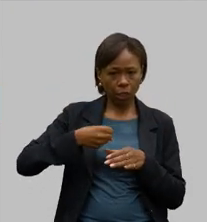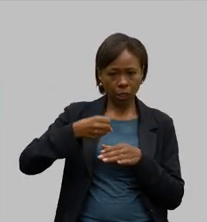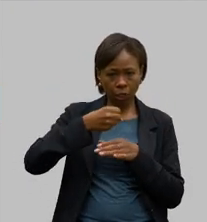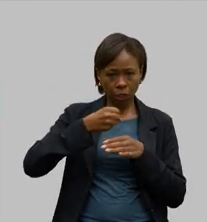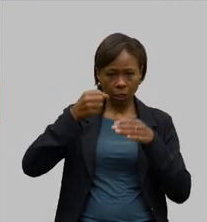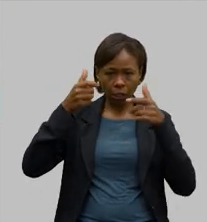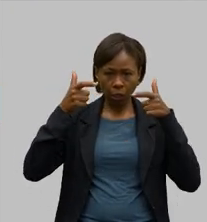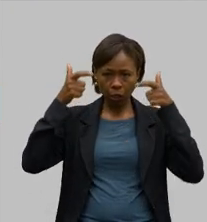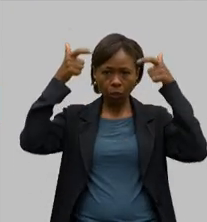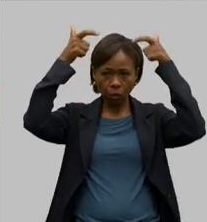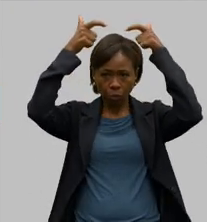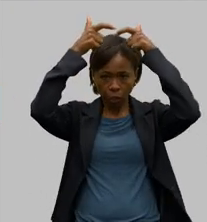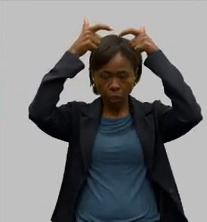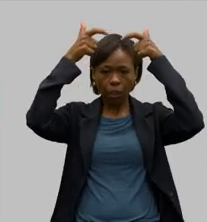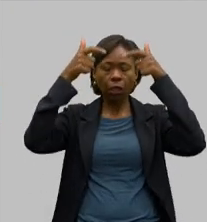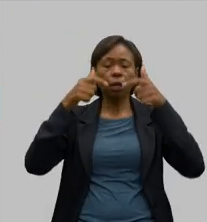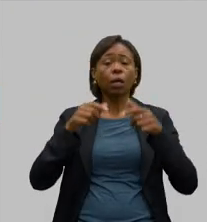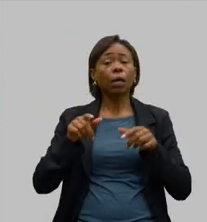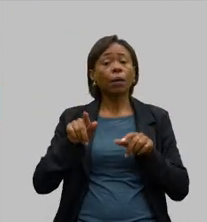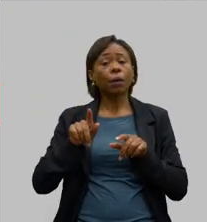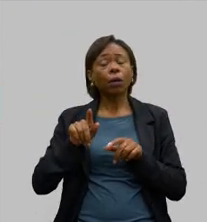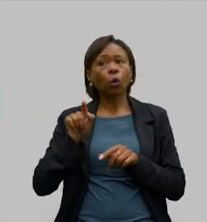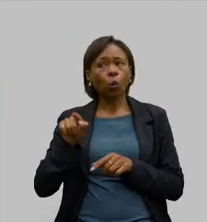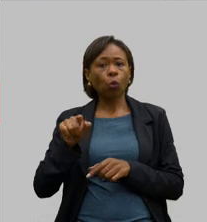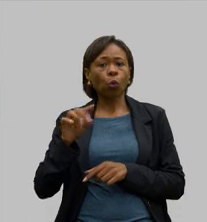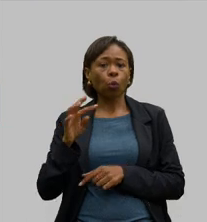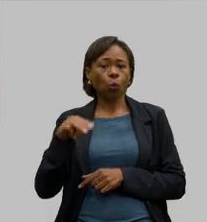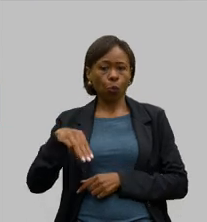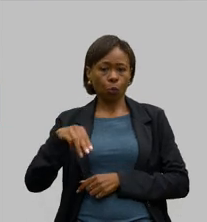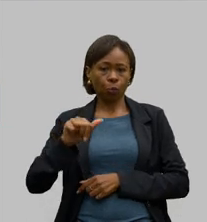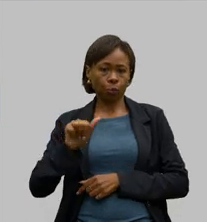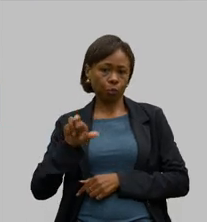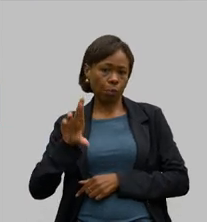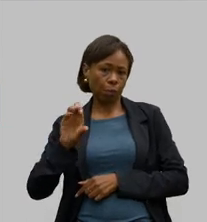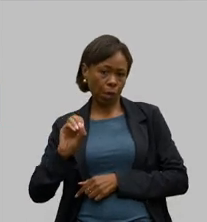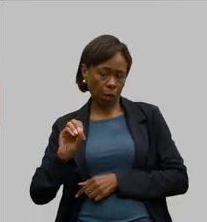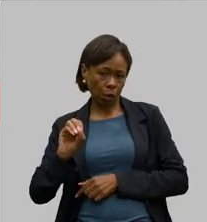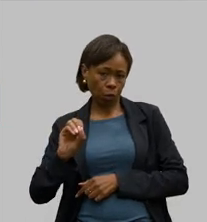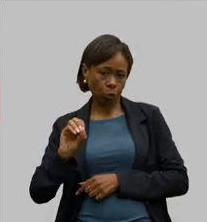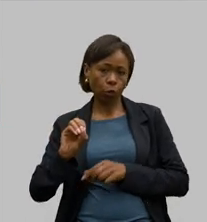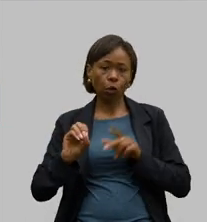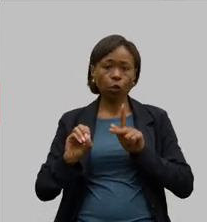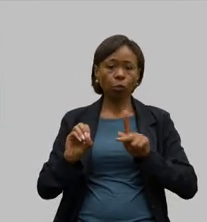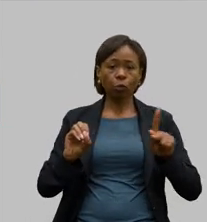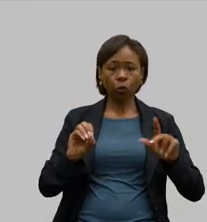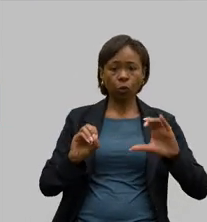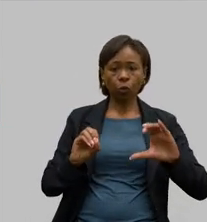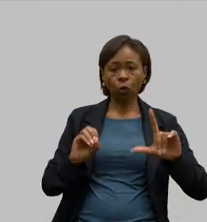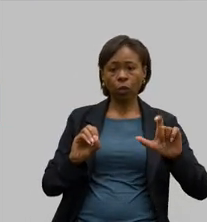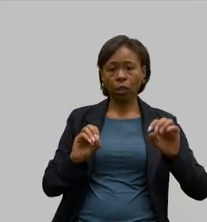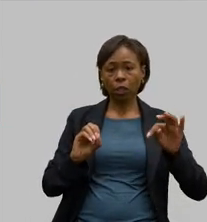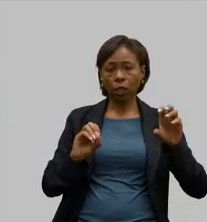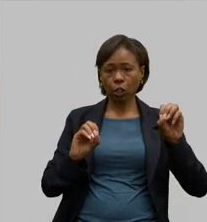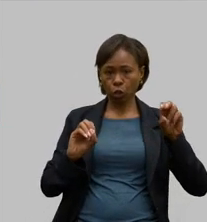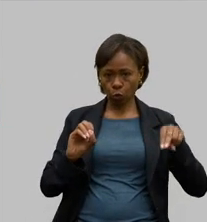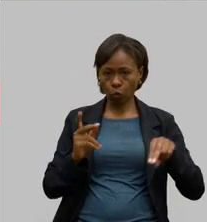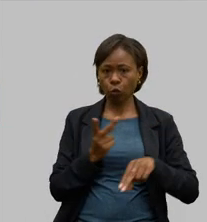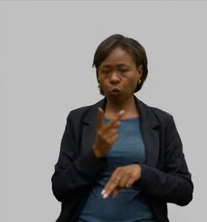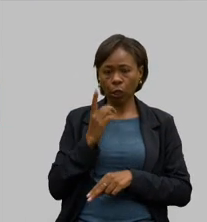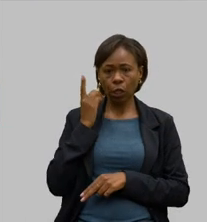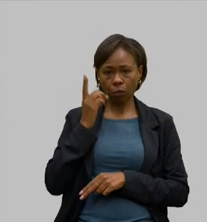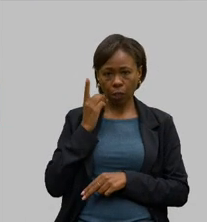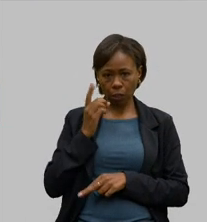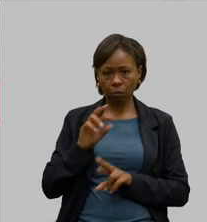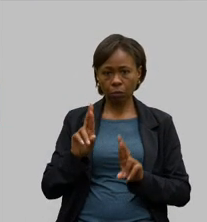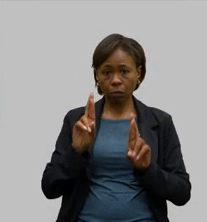Tramonte e também Professor Cleiton eh na comissão de cultura e os deputados e o desenvolvimento econômico